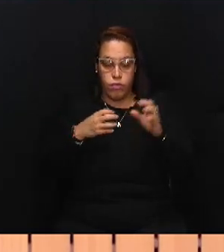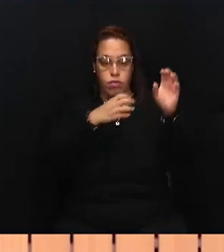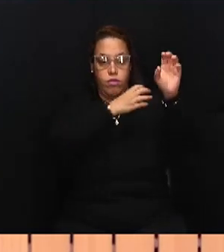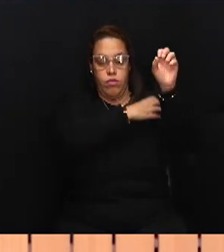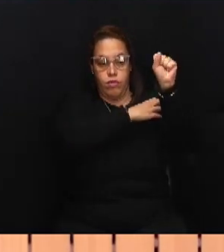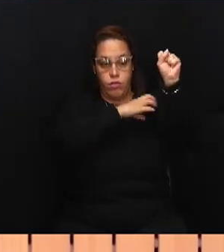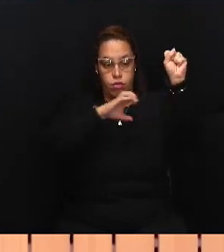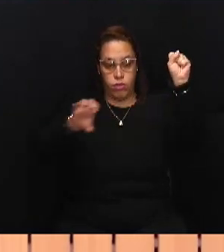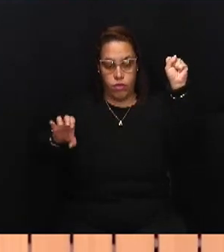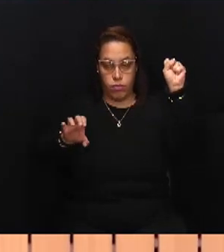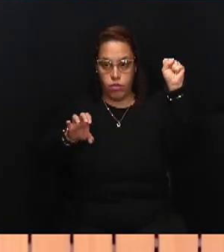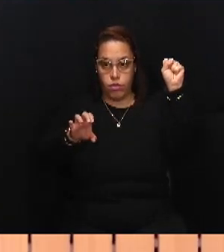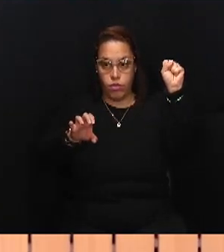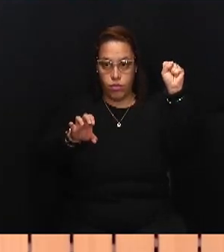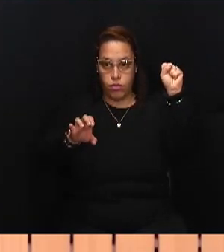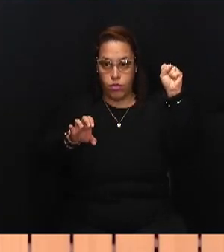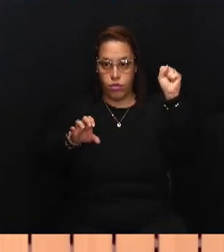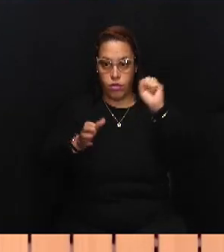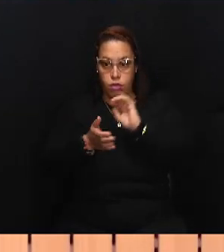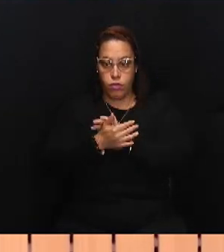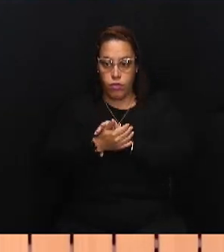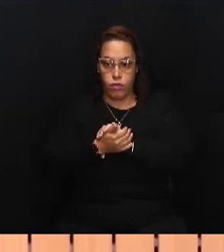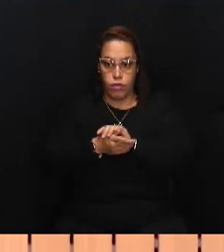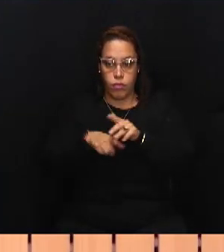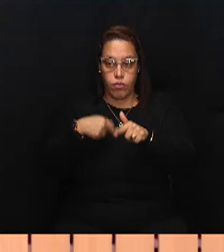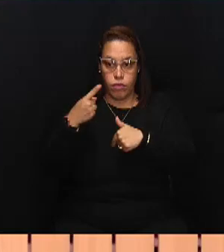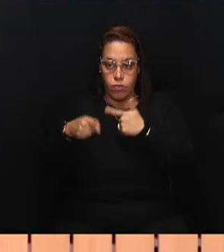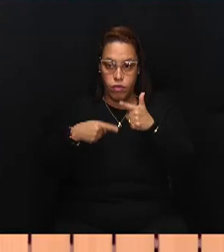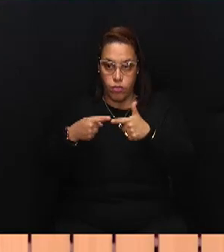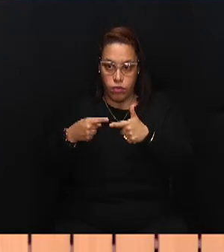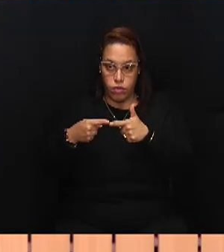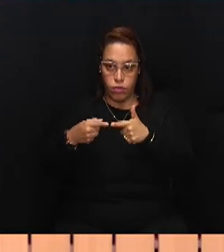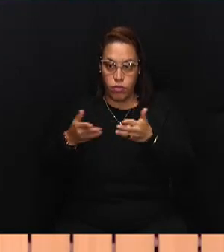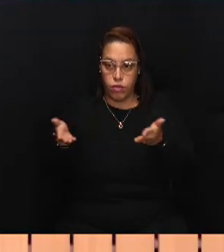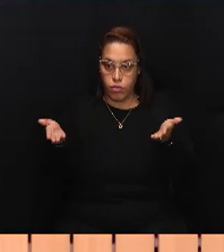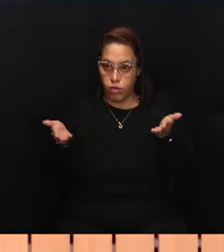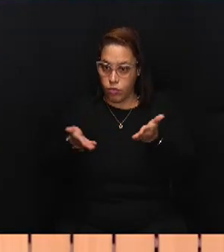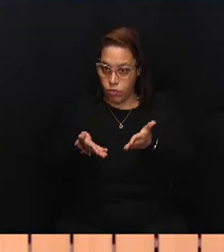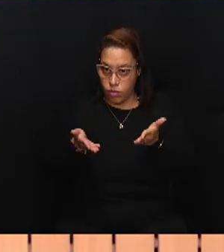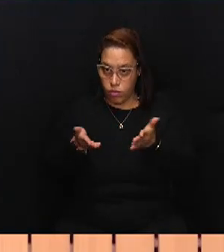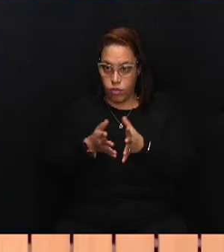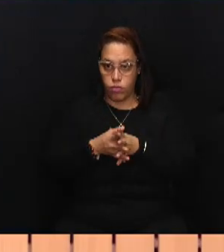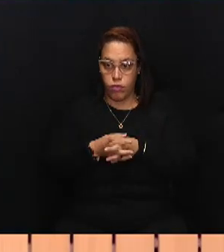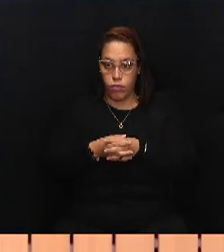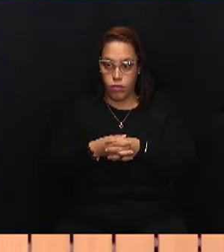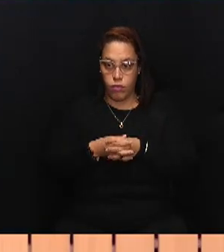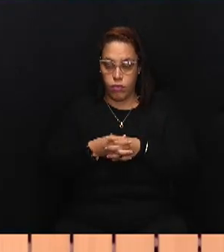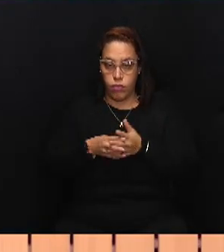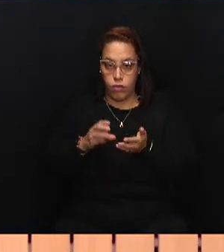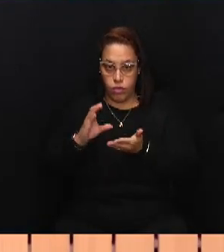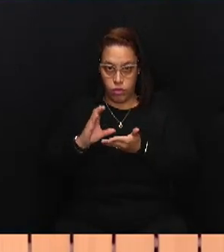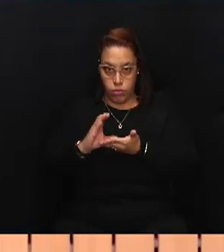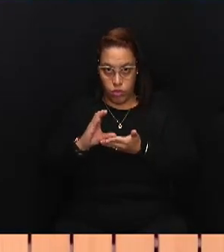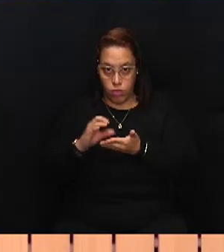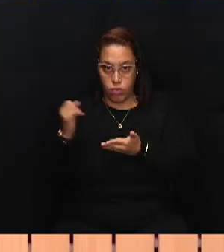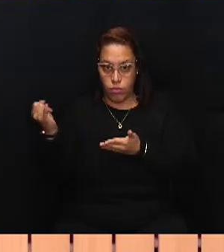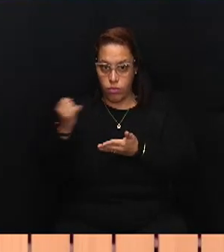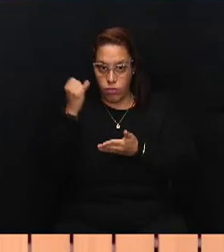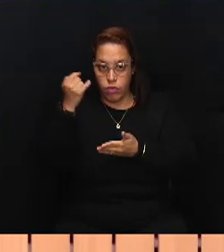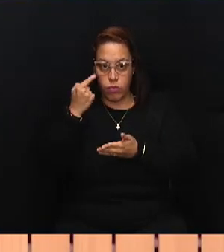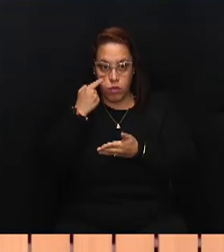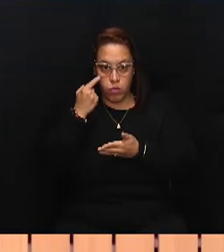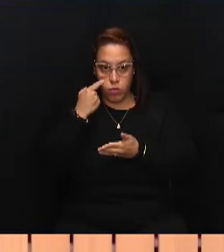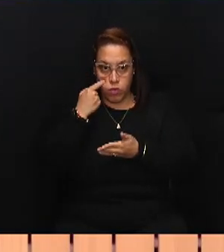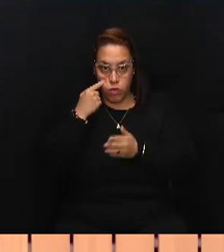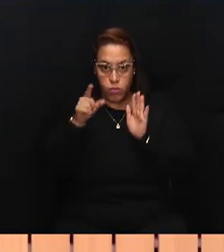de participação de outros segmentos que não estão hoje no Conselho. Então, é importante a gente rever